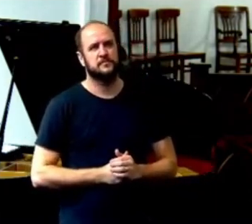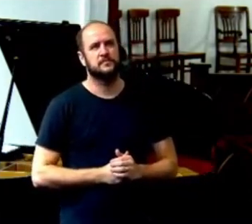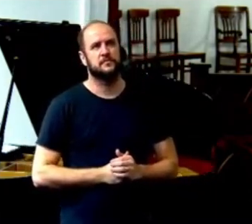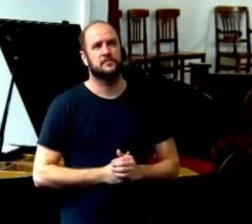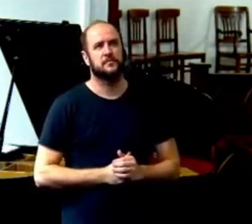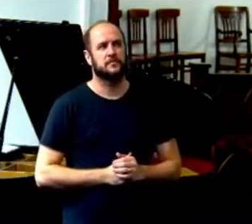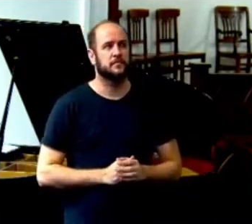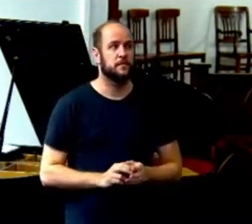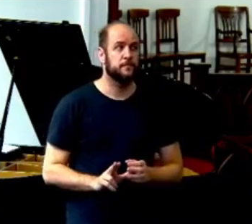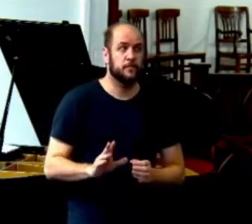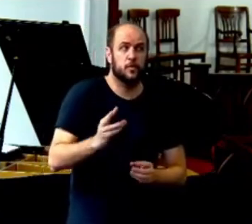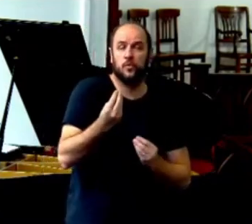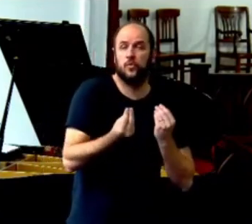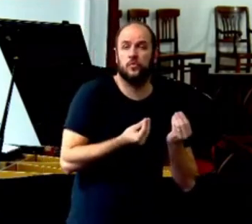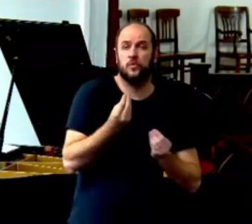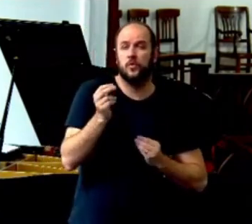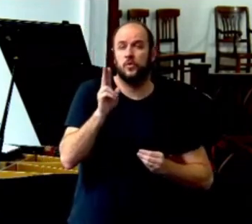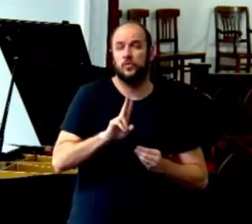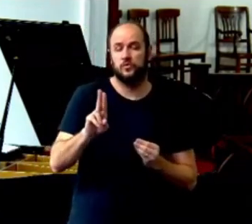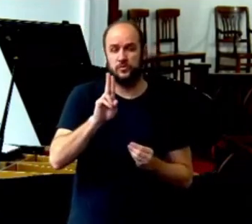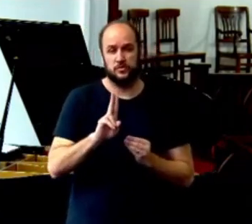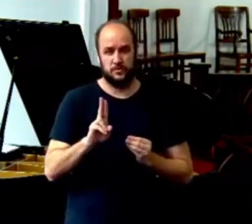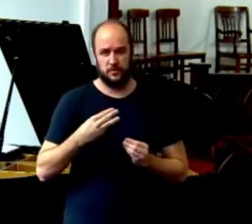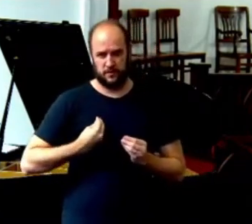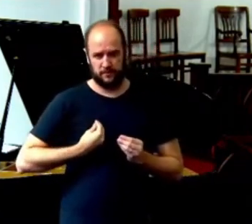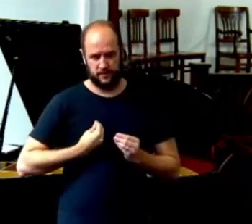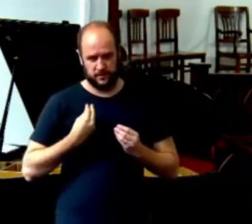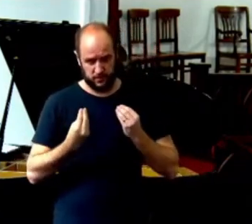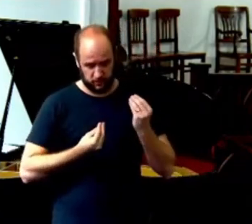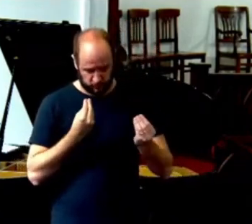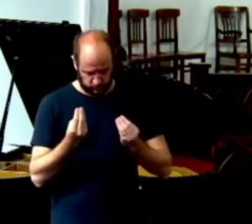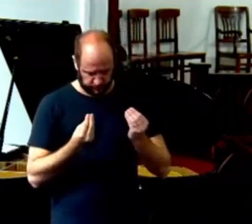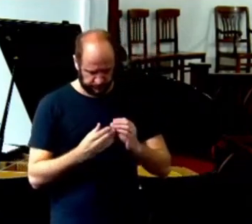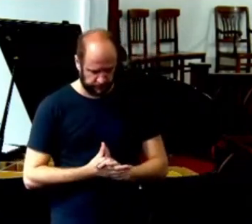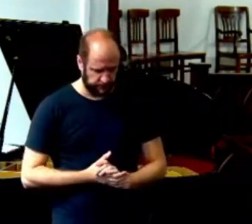Aplicações e implicações finais.